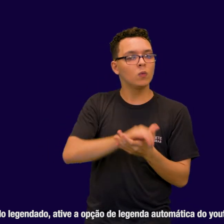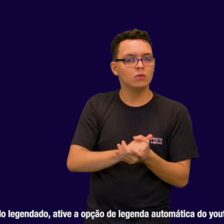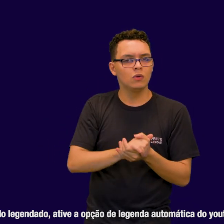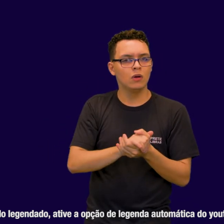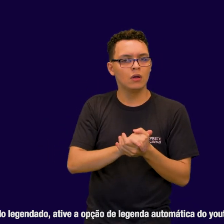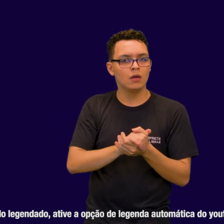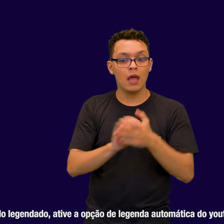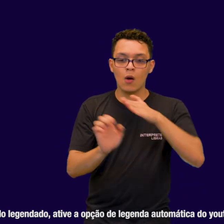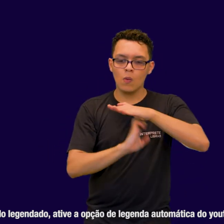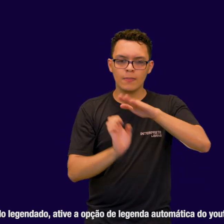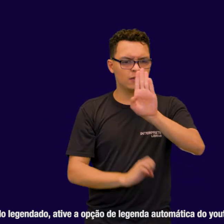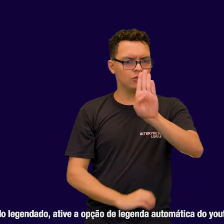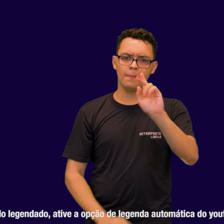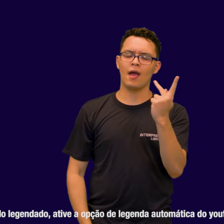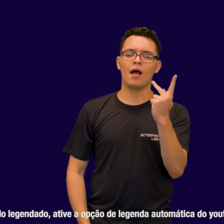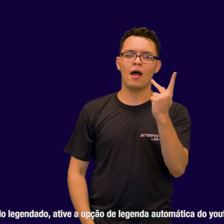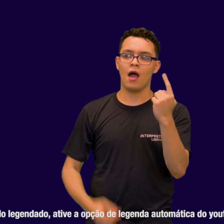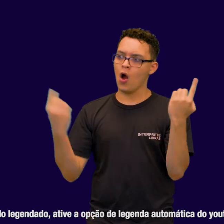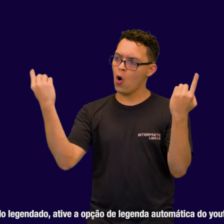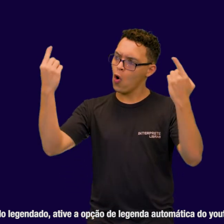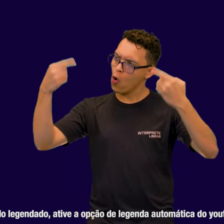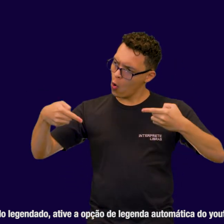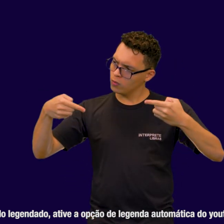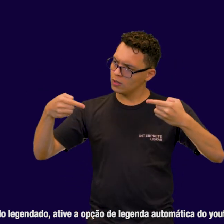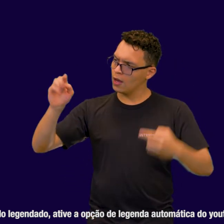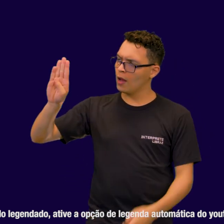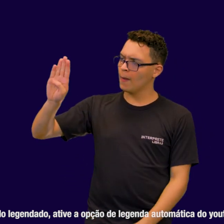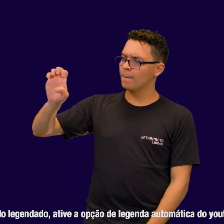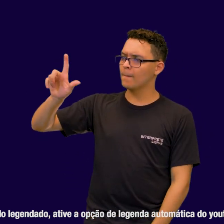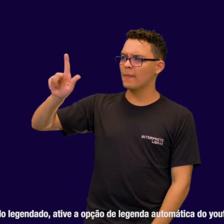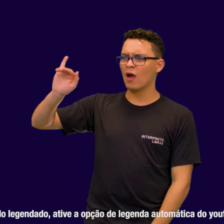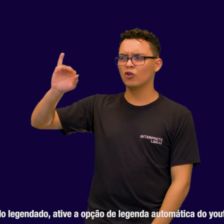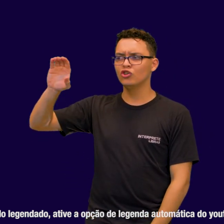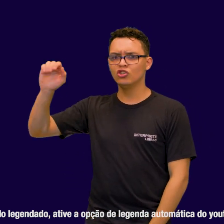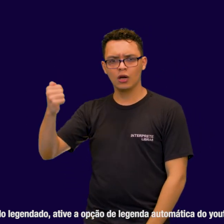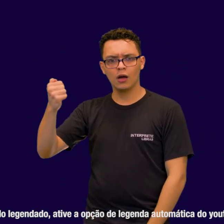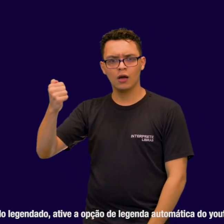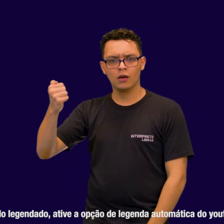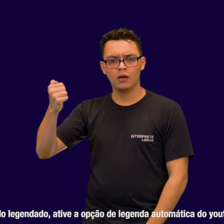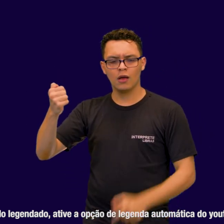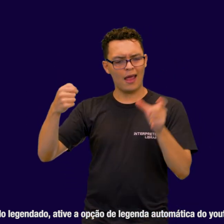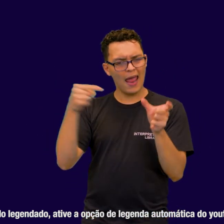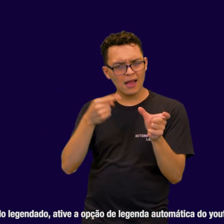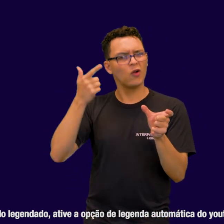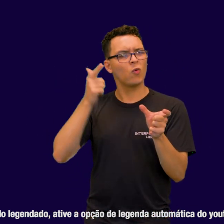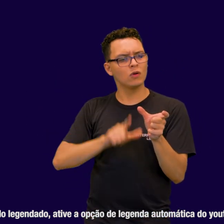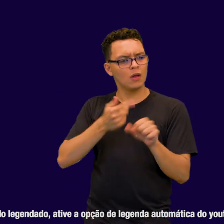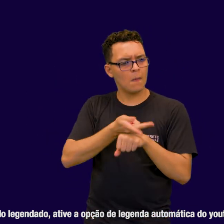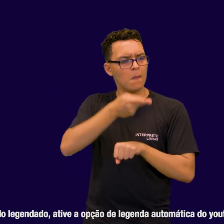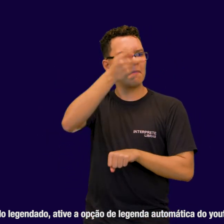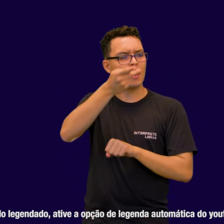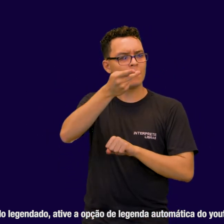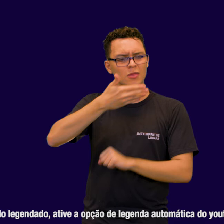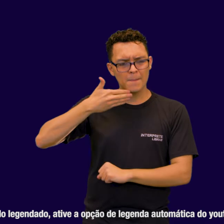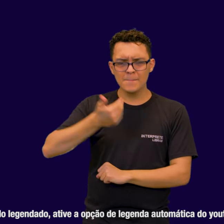uma cervejaria que sai aqui de Belo Horizonte, né? Então, como que pode uma cervejaria de Belo Horizonte competindo lá fora,